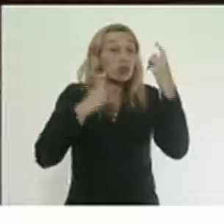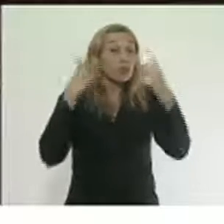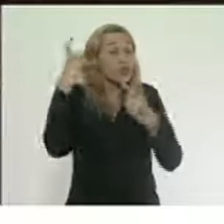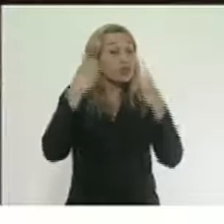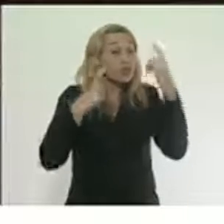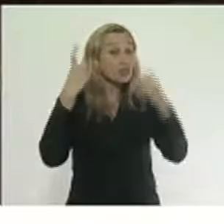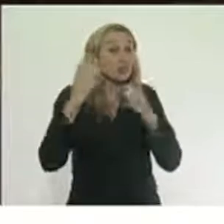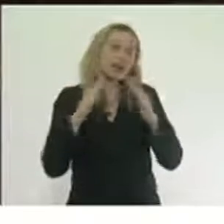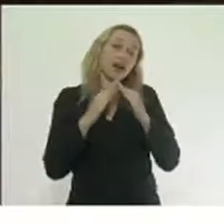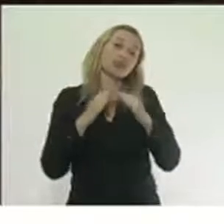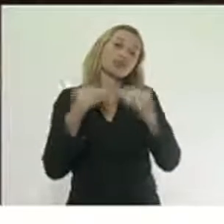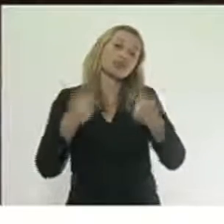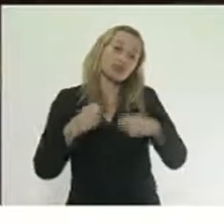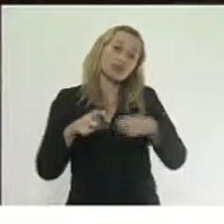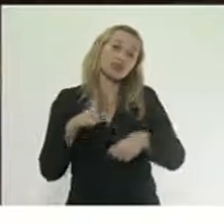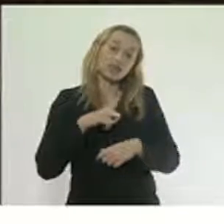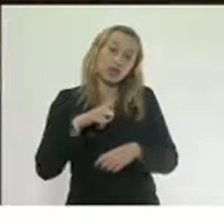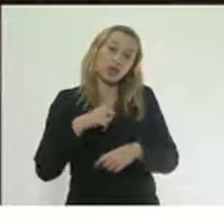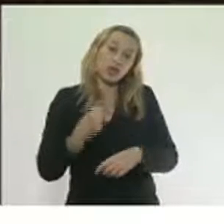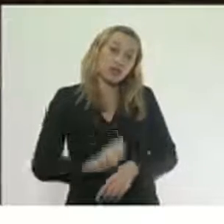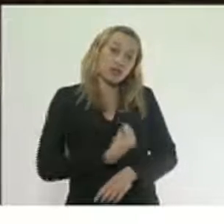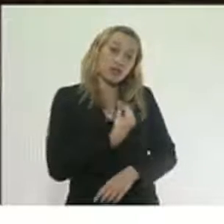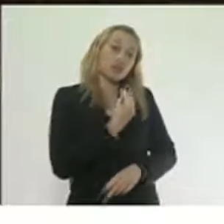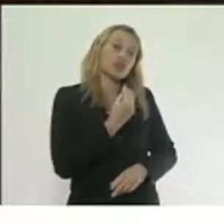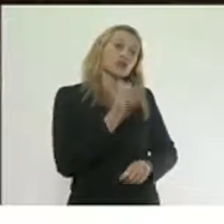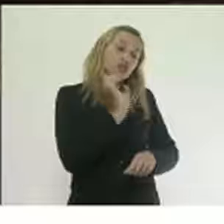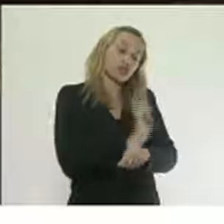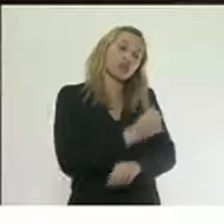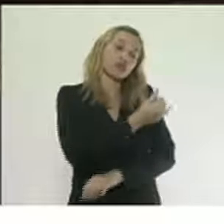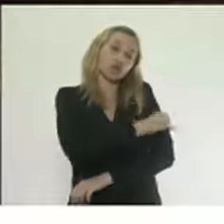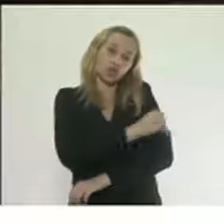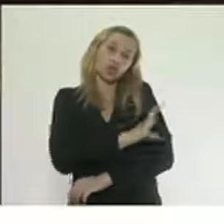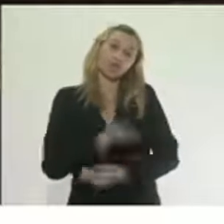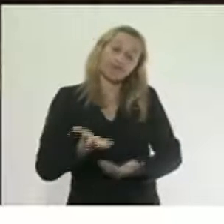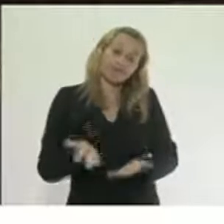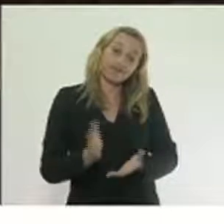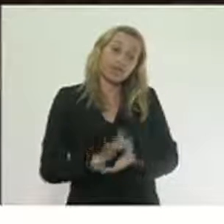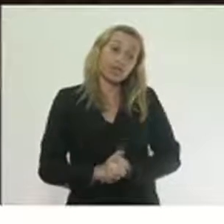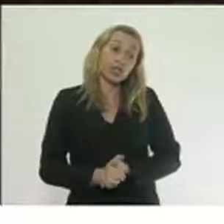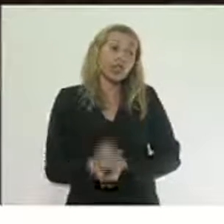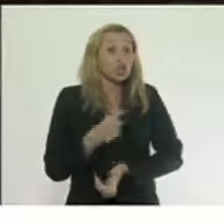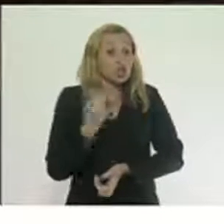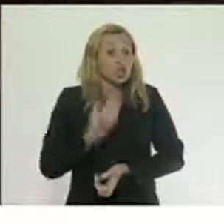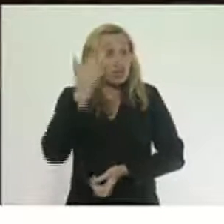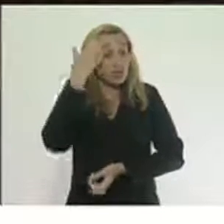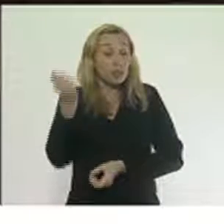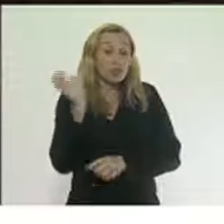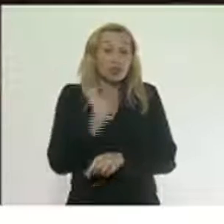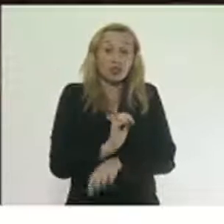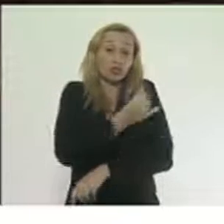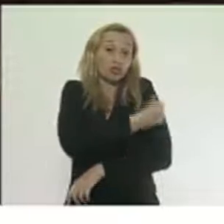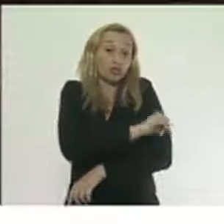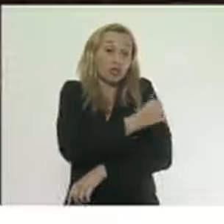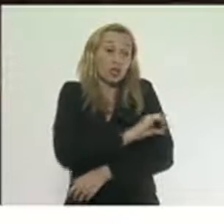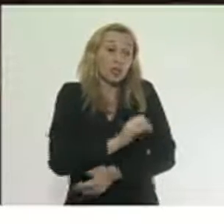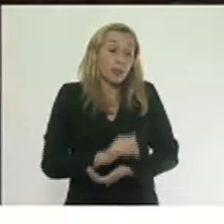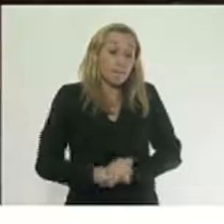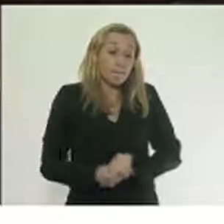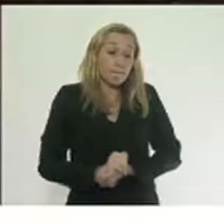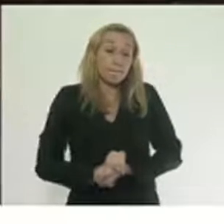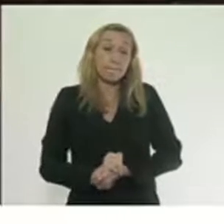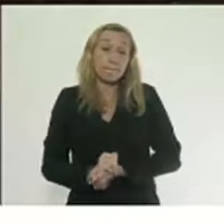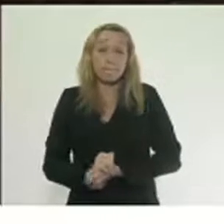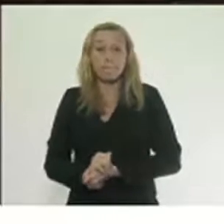deva ter em relação à vida do Estado do Rio de Janeiro. Nós sabemos que o Estado do Rio de Janeiro